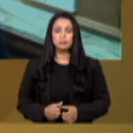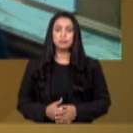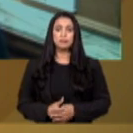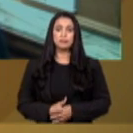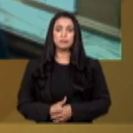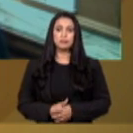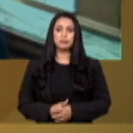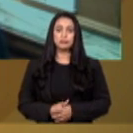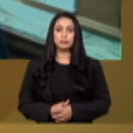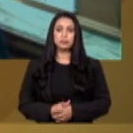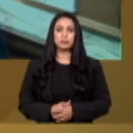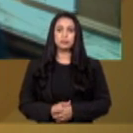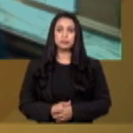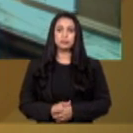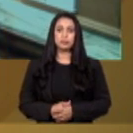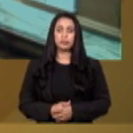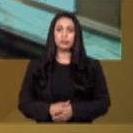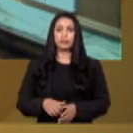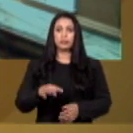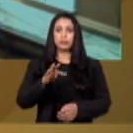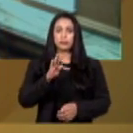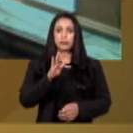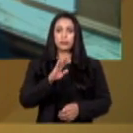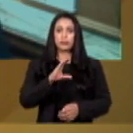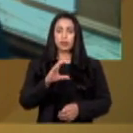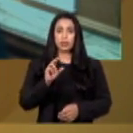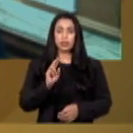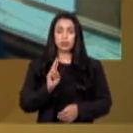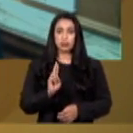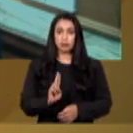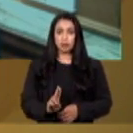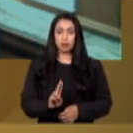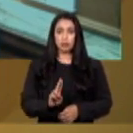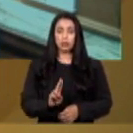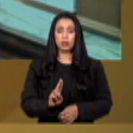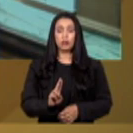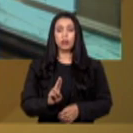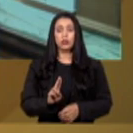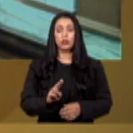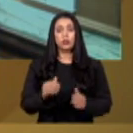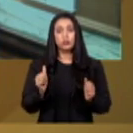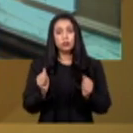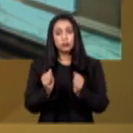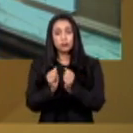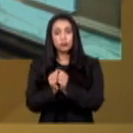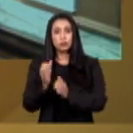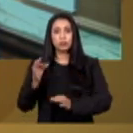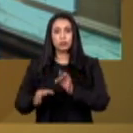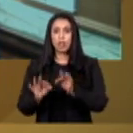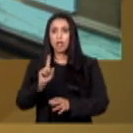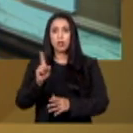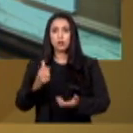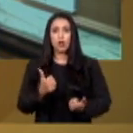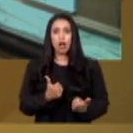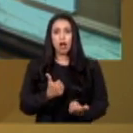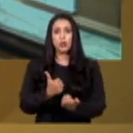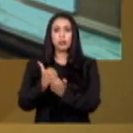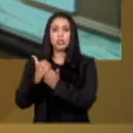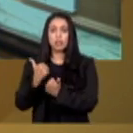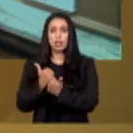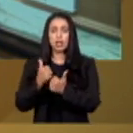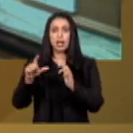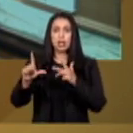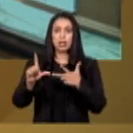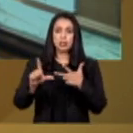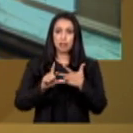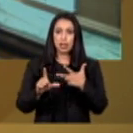ser um tribunal de contas da união braço do judiciário não simples órgão auxiliar do